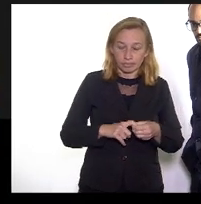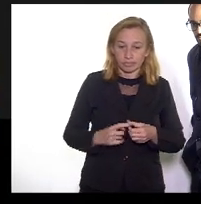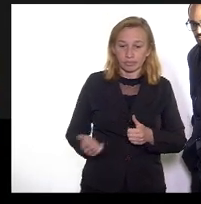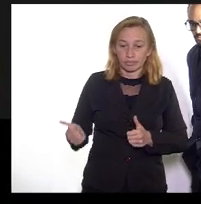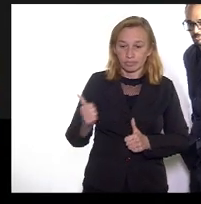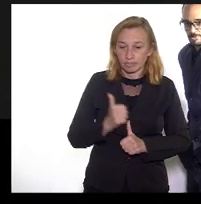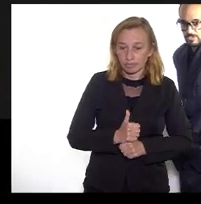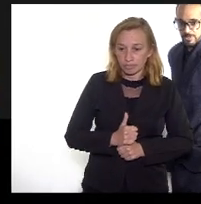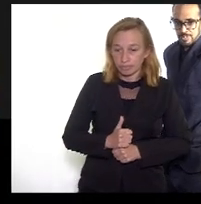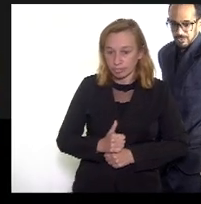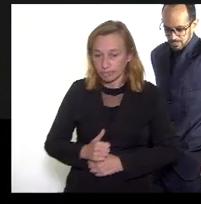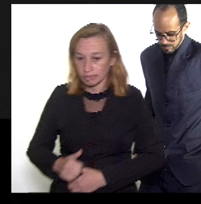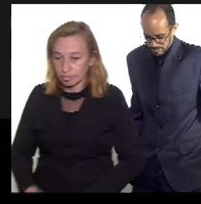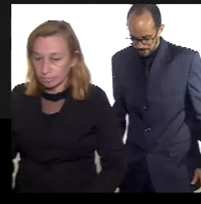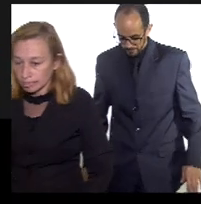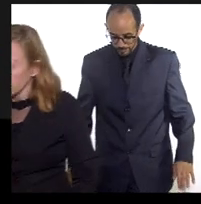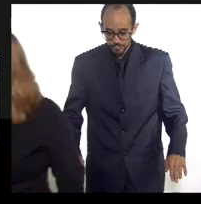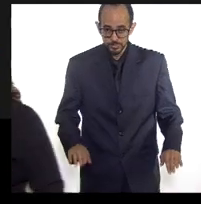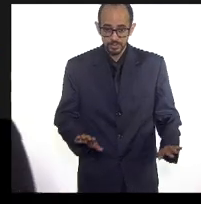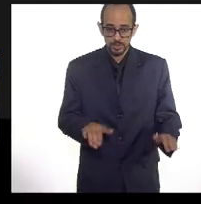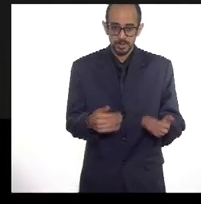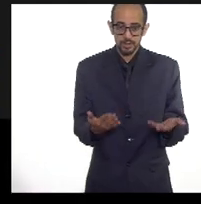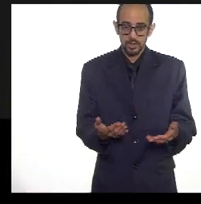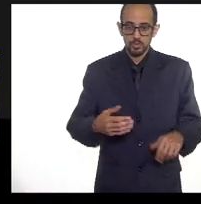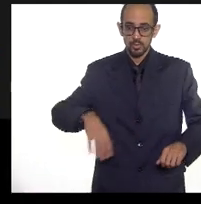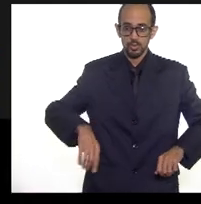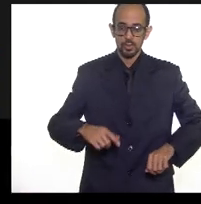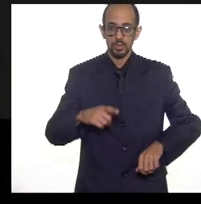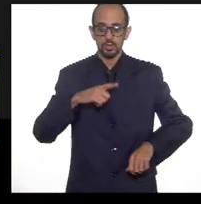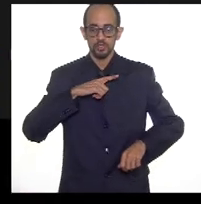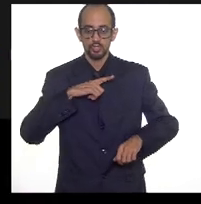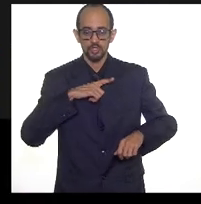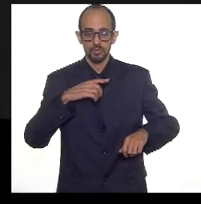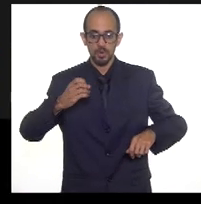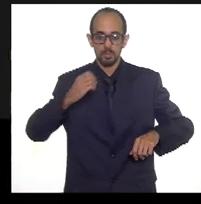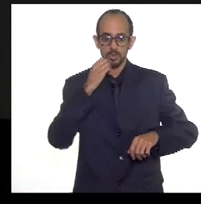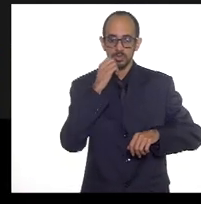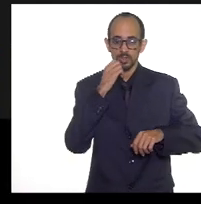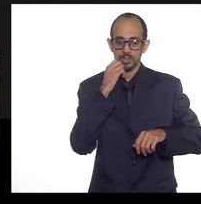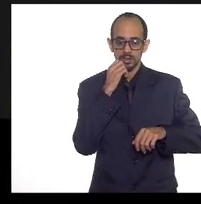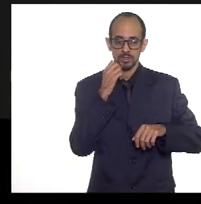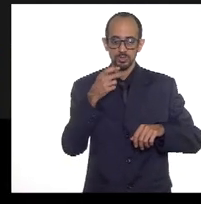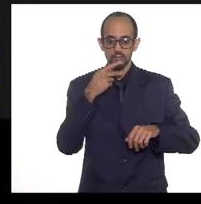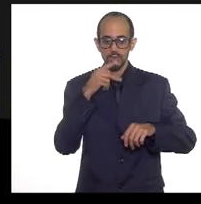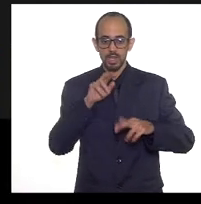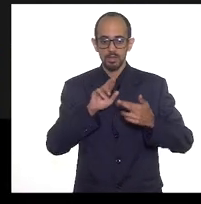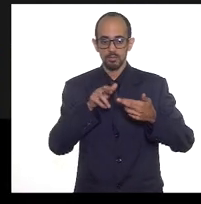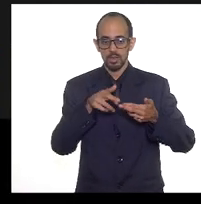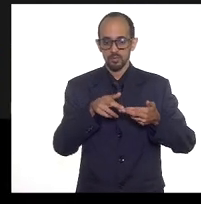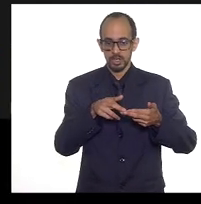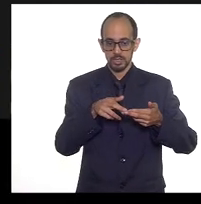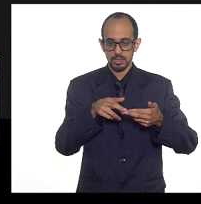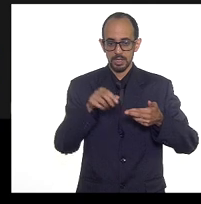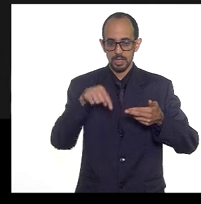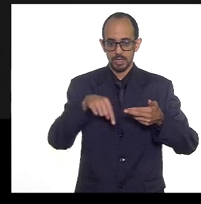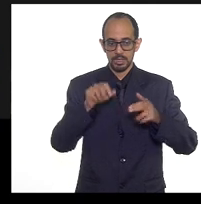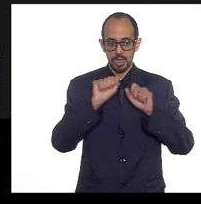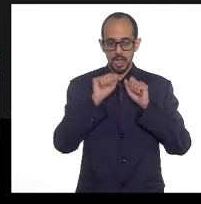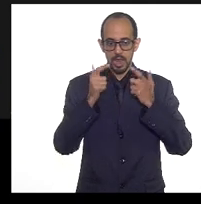debate. Tive a oportunidade, deputada Tia Ju, de fazer referência aqui, que essa casa, na semana